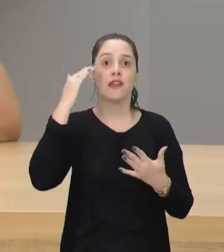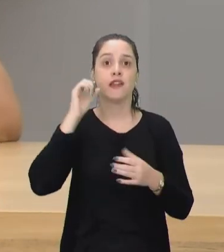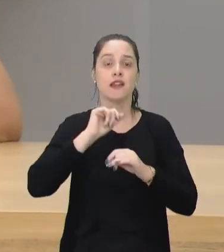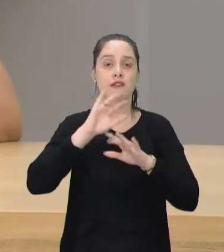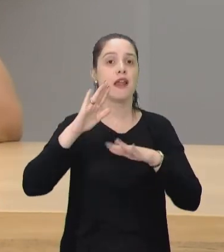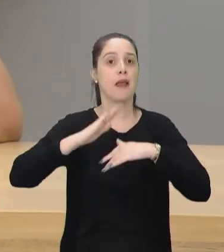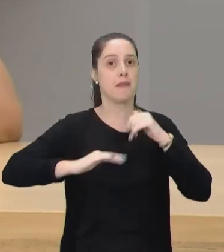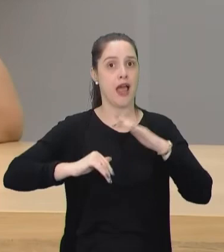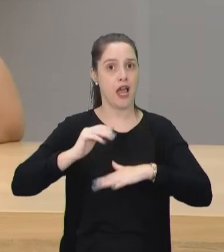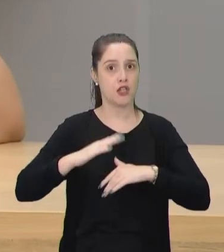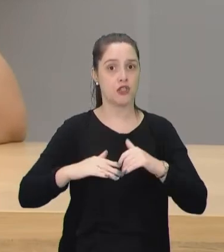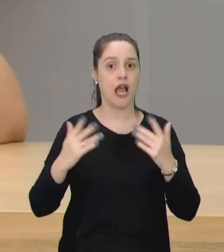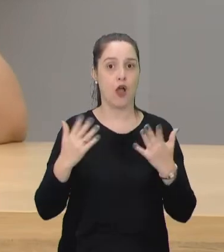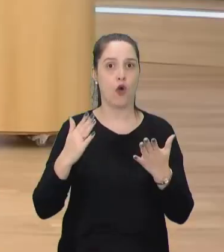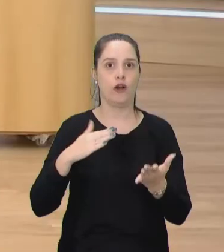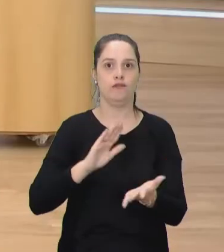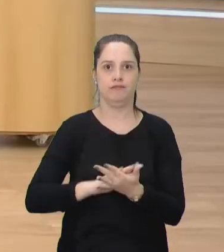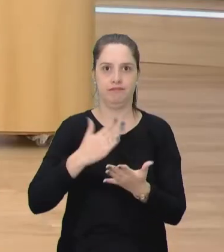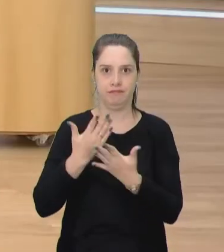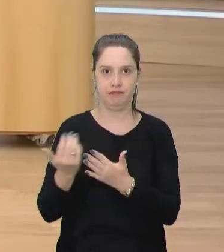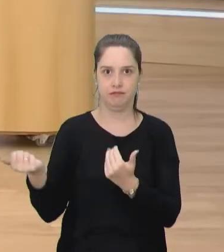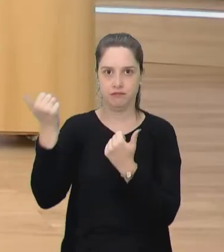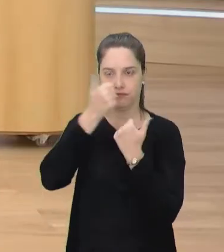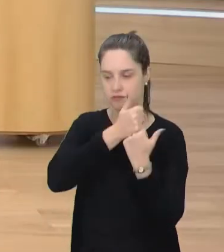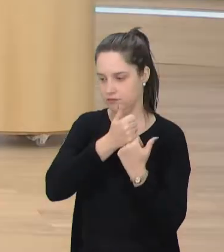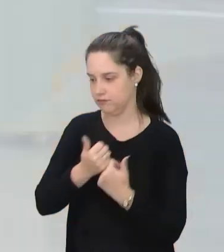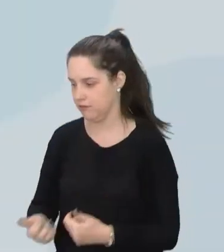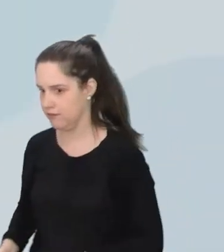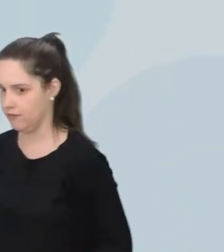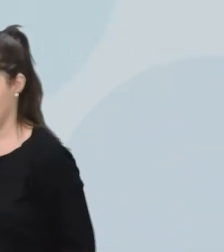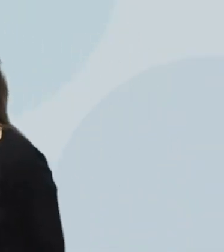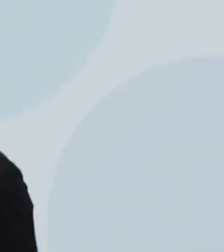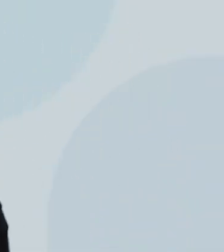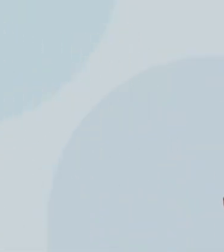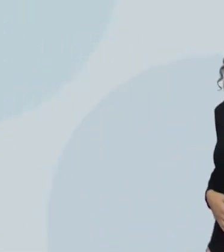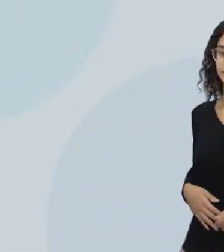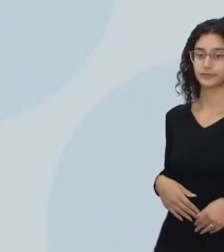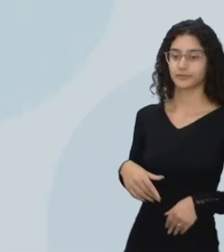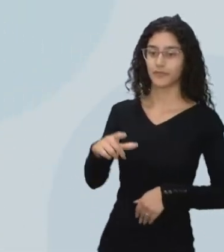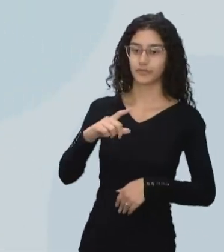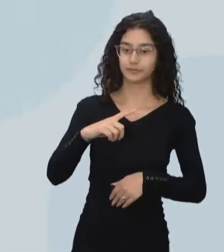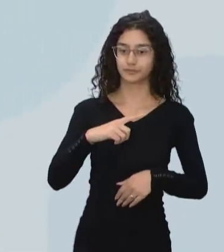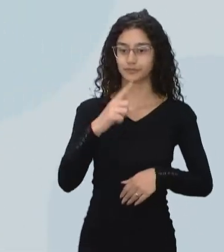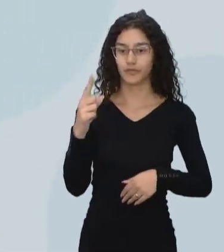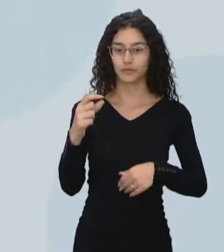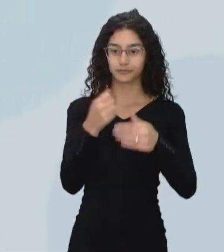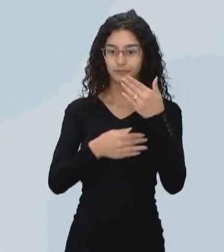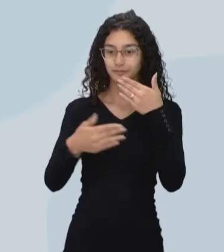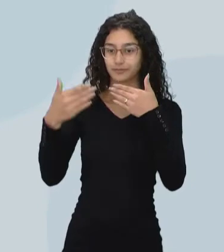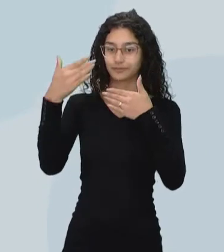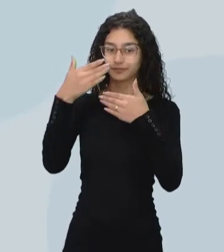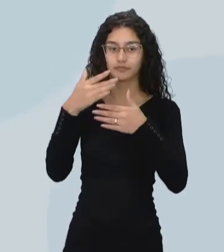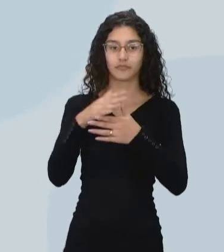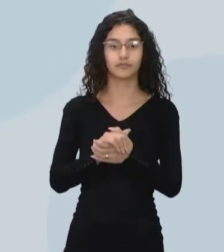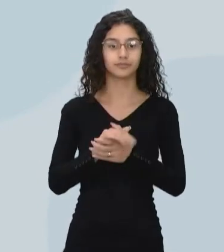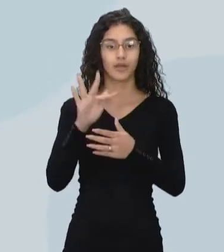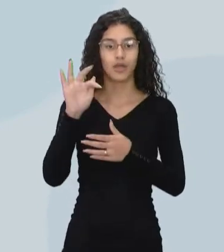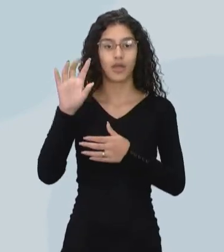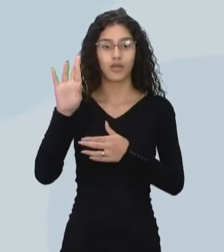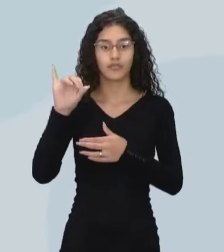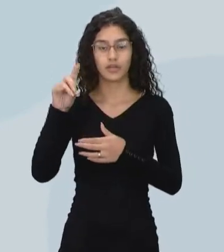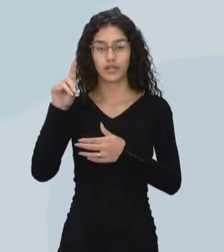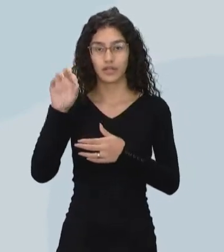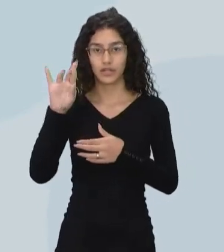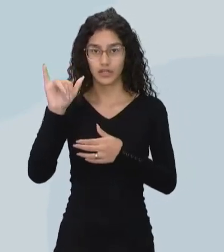na prática agora. Vamos dar uma olhadinha rápida. Nós temos ali de um lado, no nosso slide, o Frederick Hexel e do